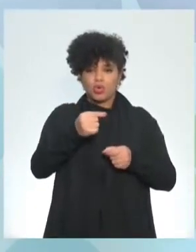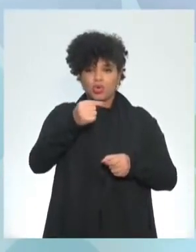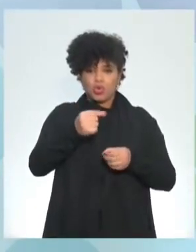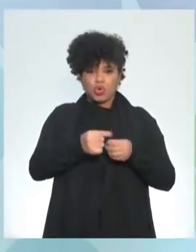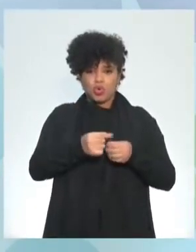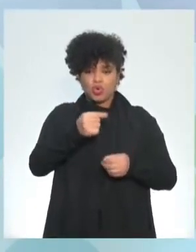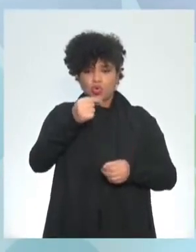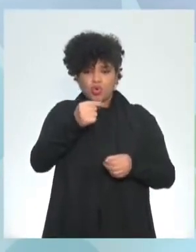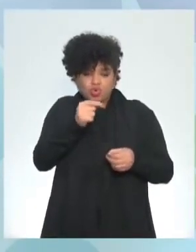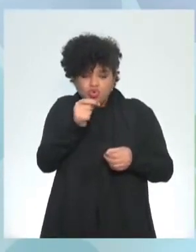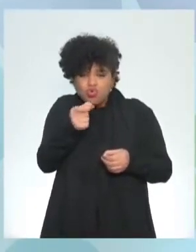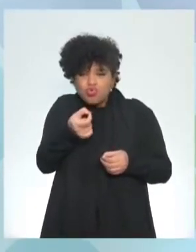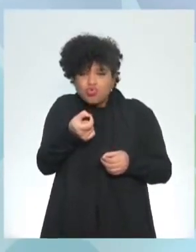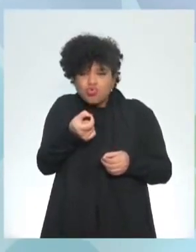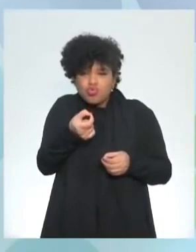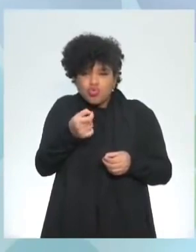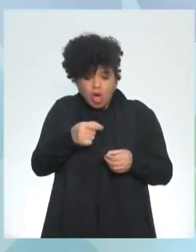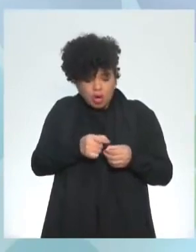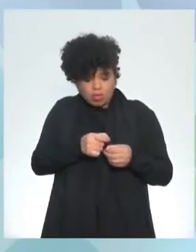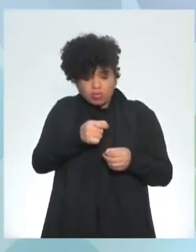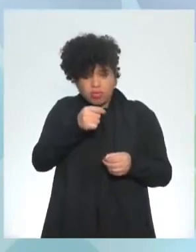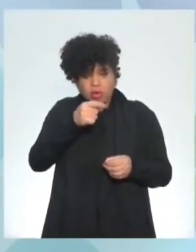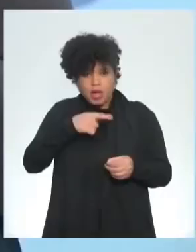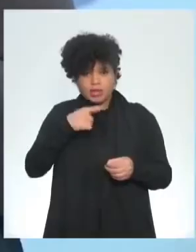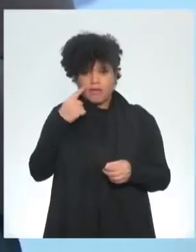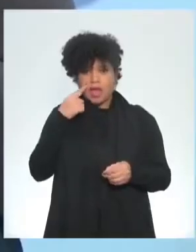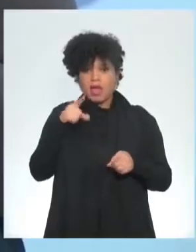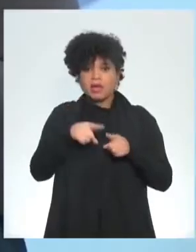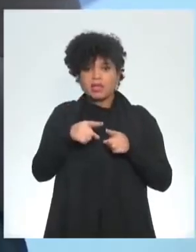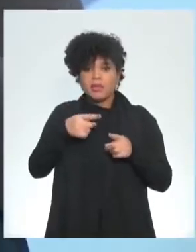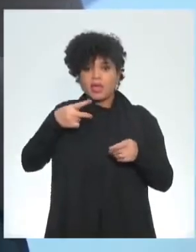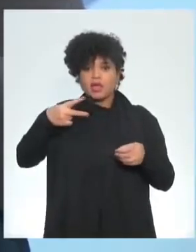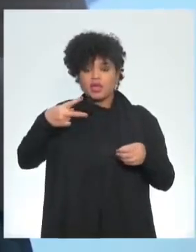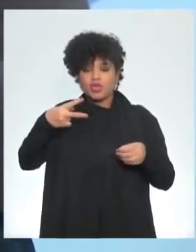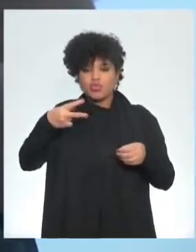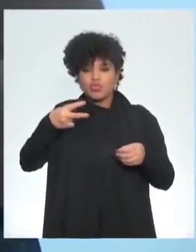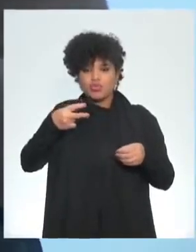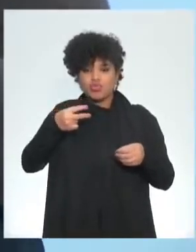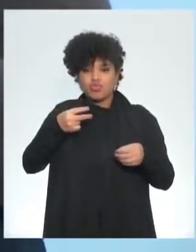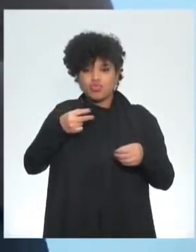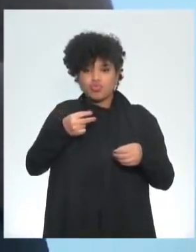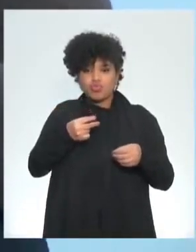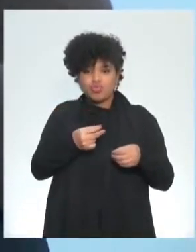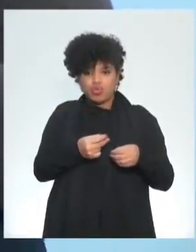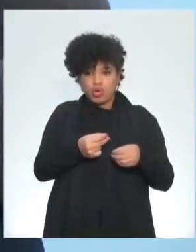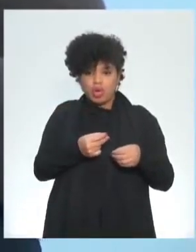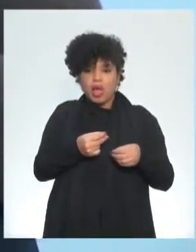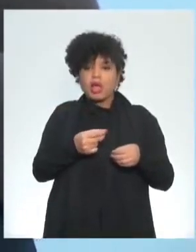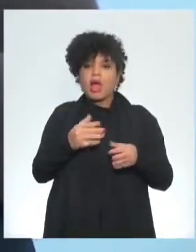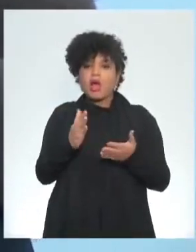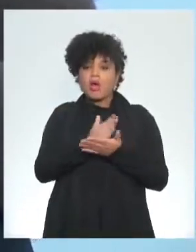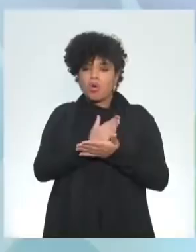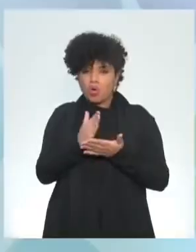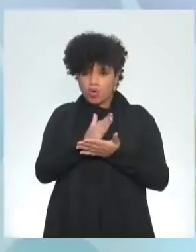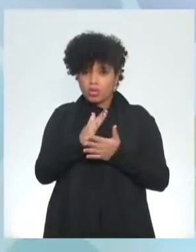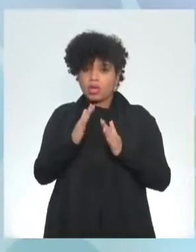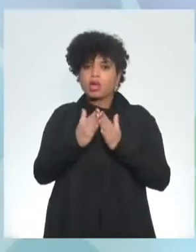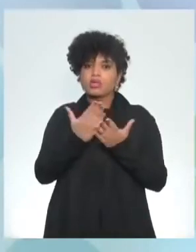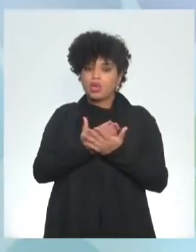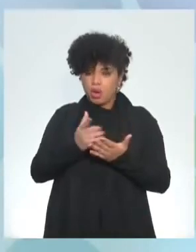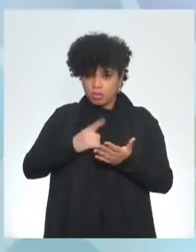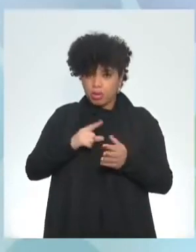para auxiliar aqui, eu trouxe uma seringa graduada. Tem escola que tem o equipamento